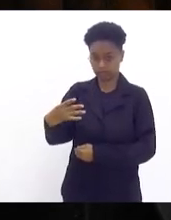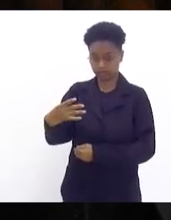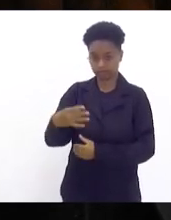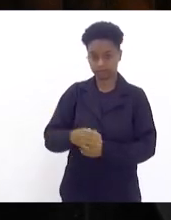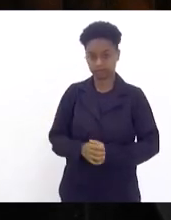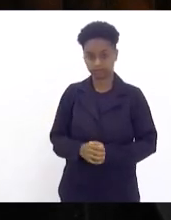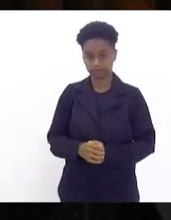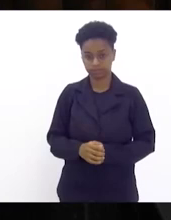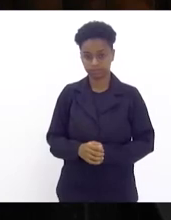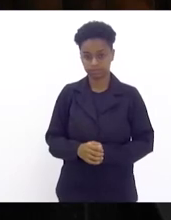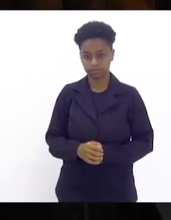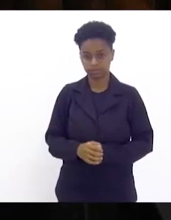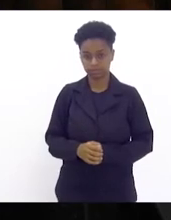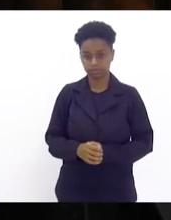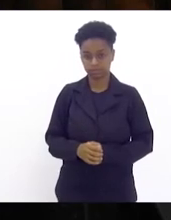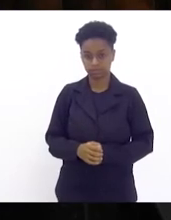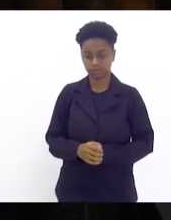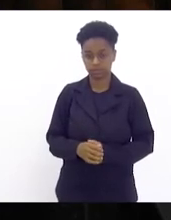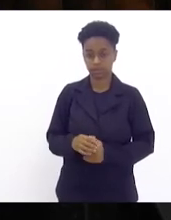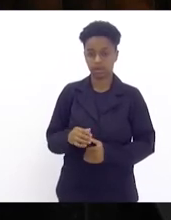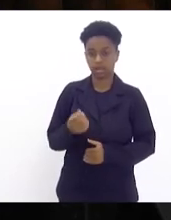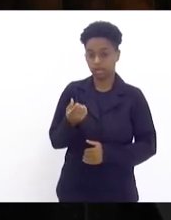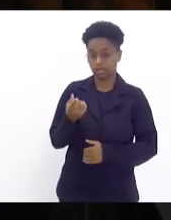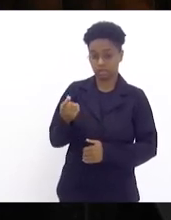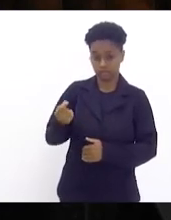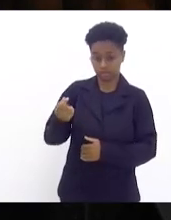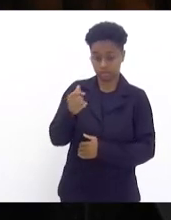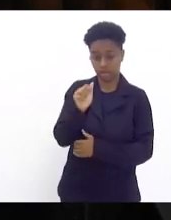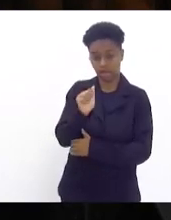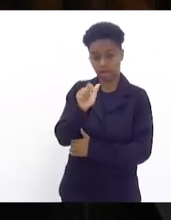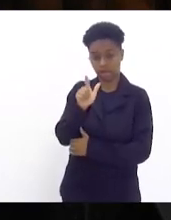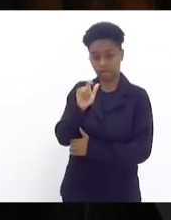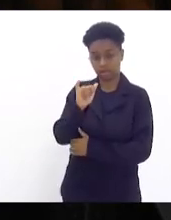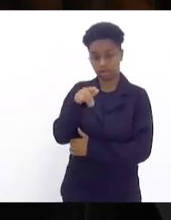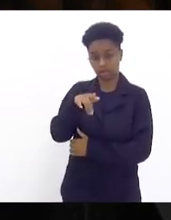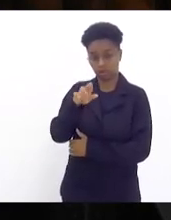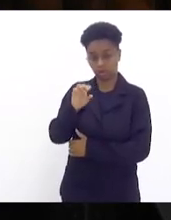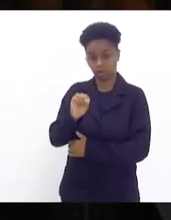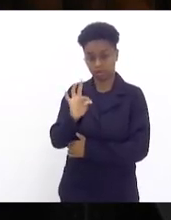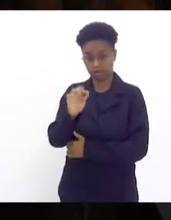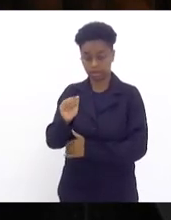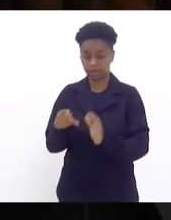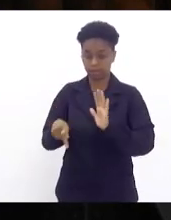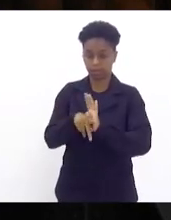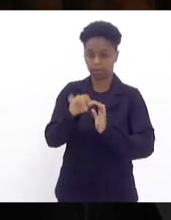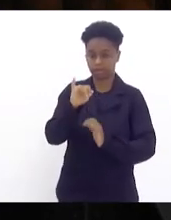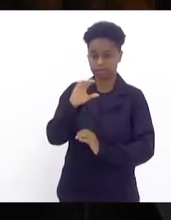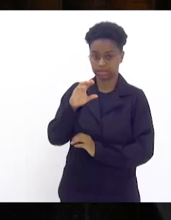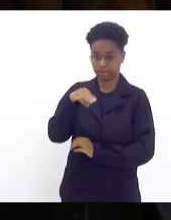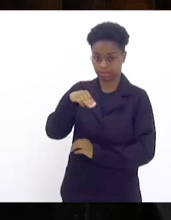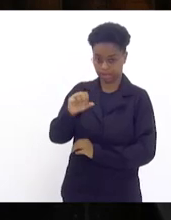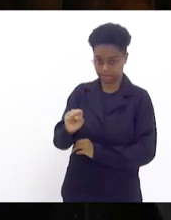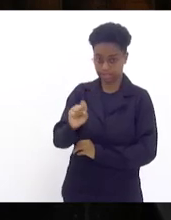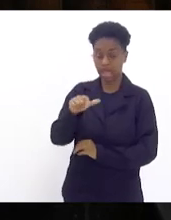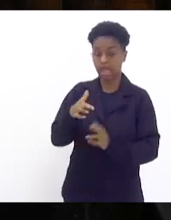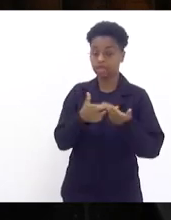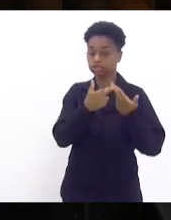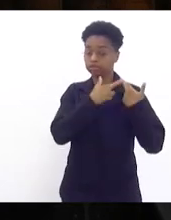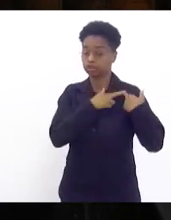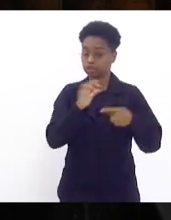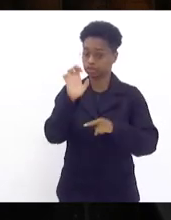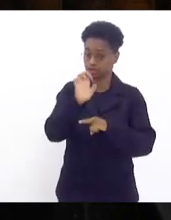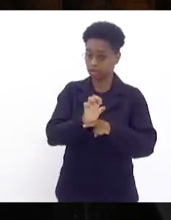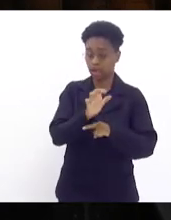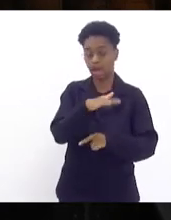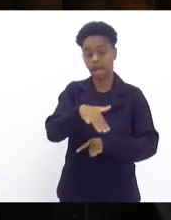as alíquotas de ICMS que é competência do Estado dos setores de